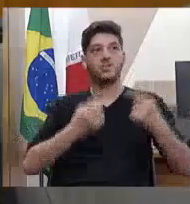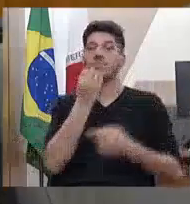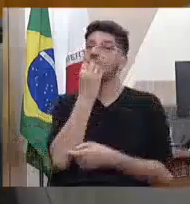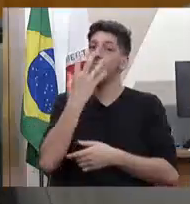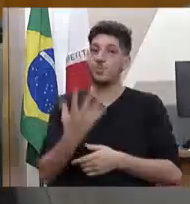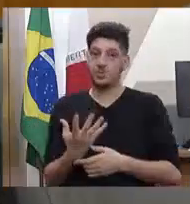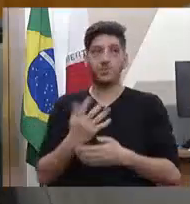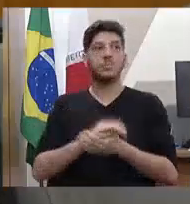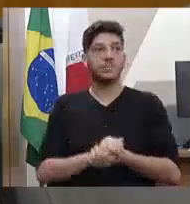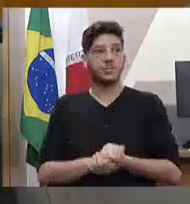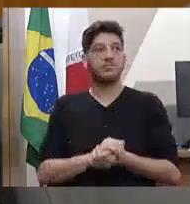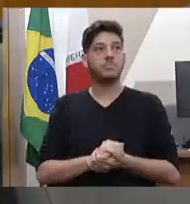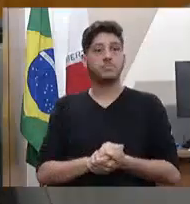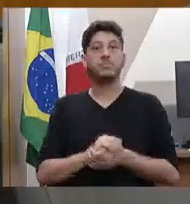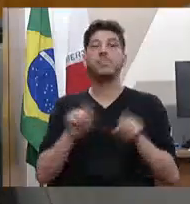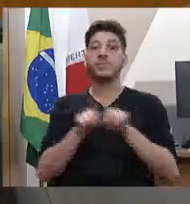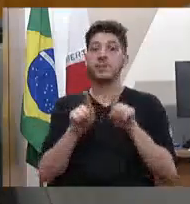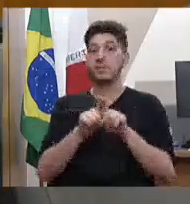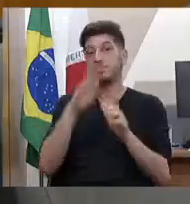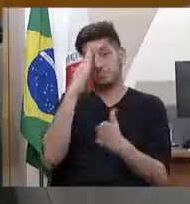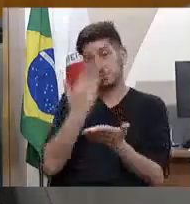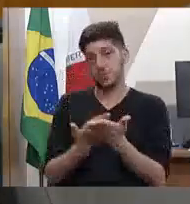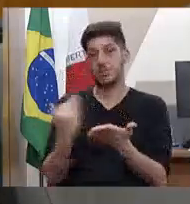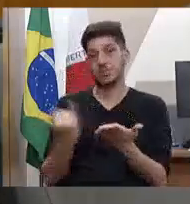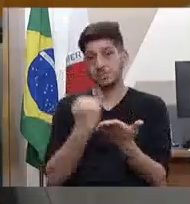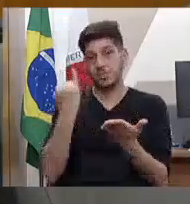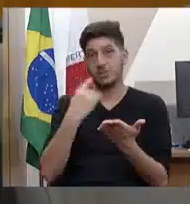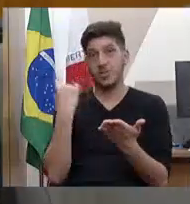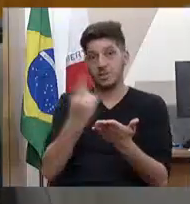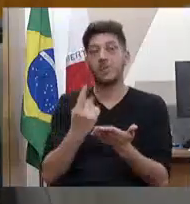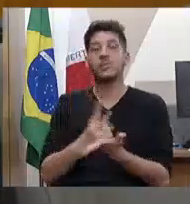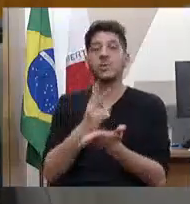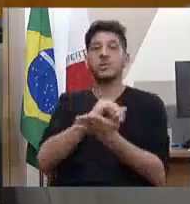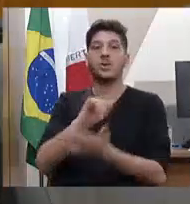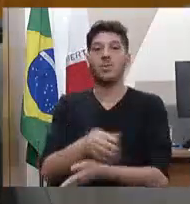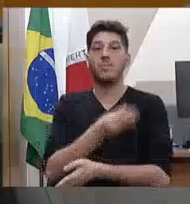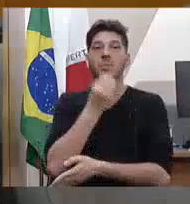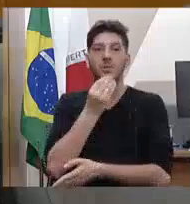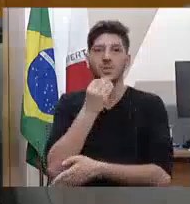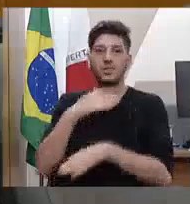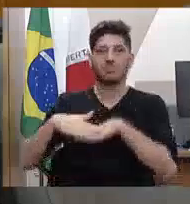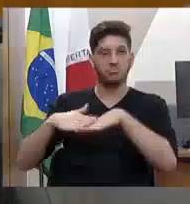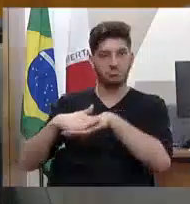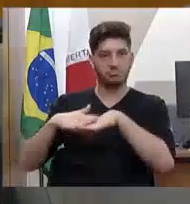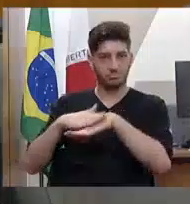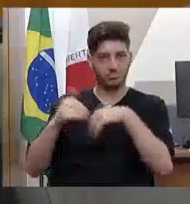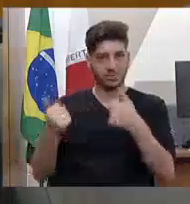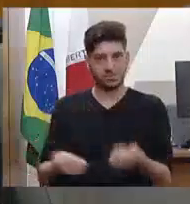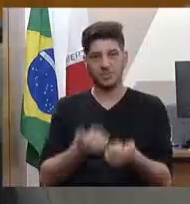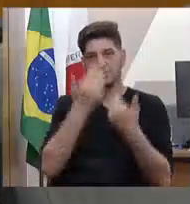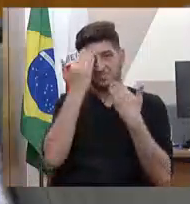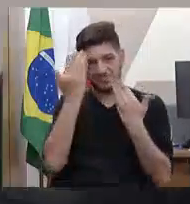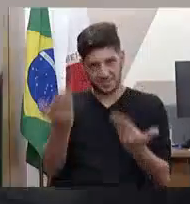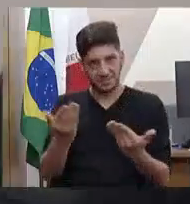e acho importante que a gente tenha mais oportunidade de conversar obrigado obrigado